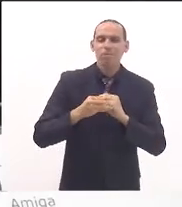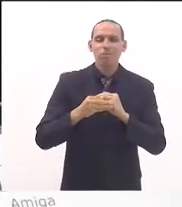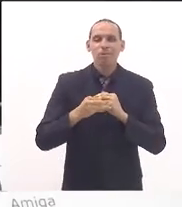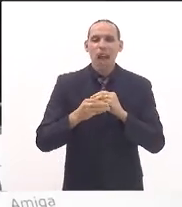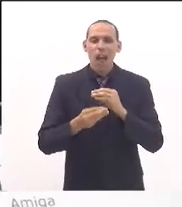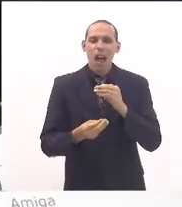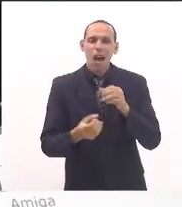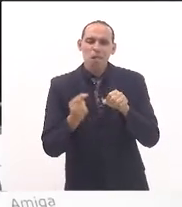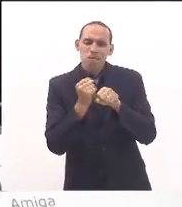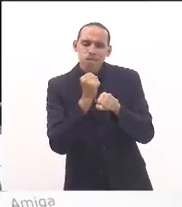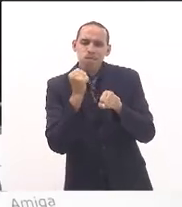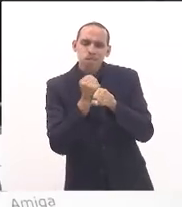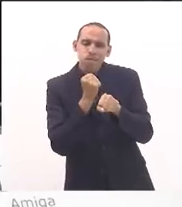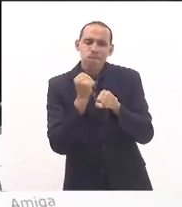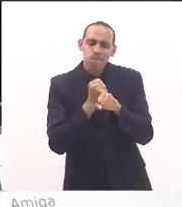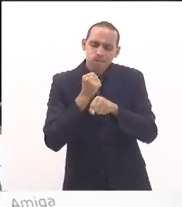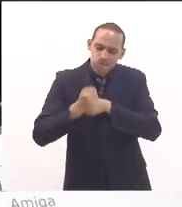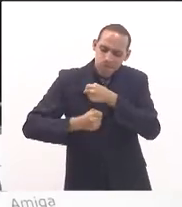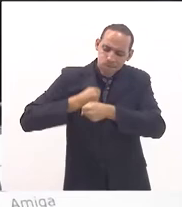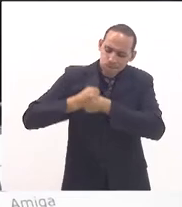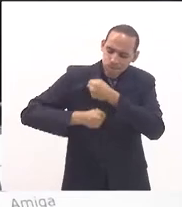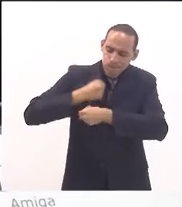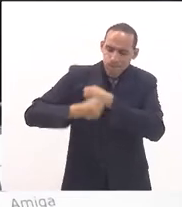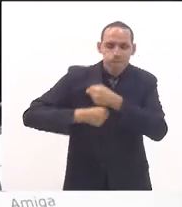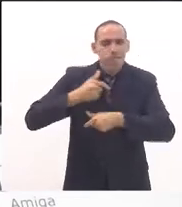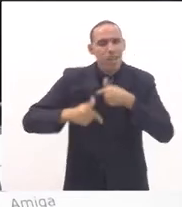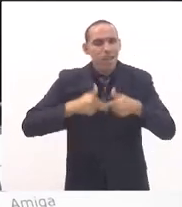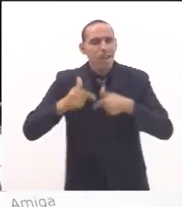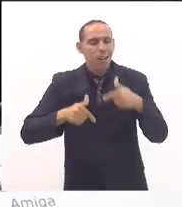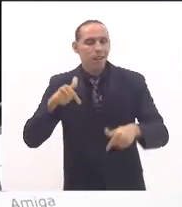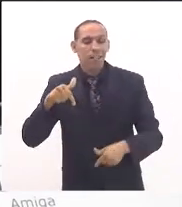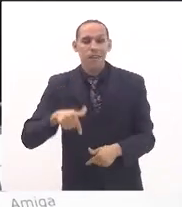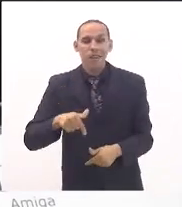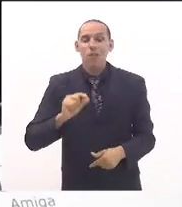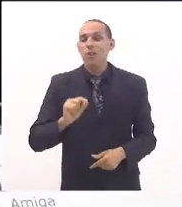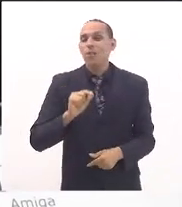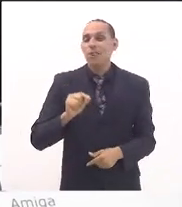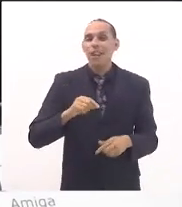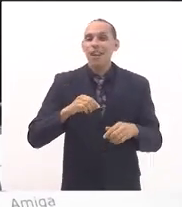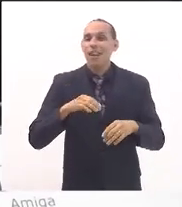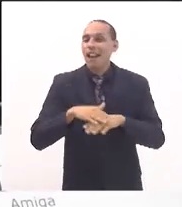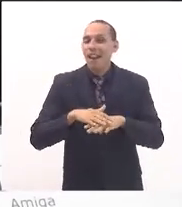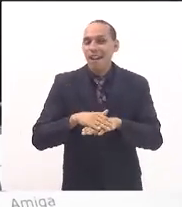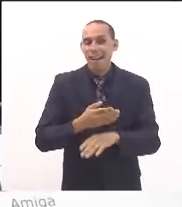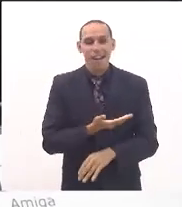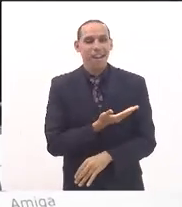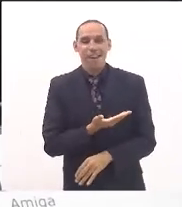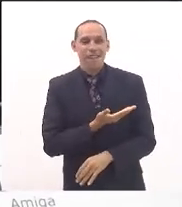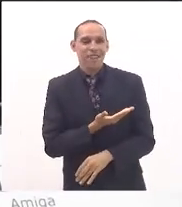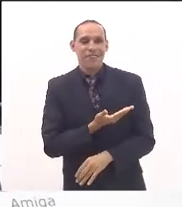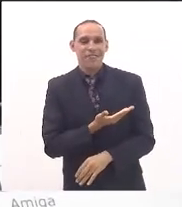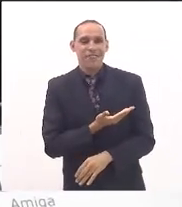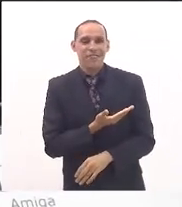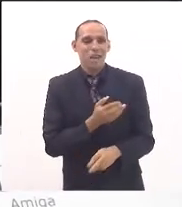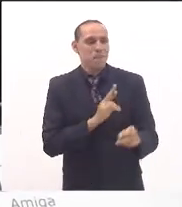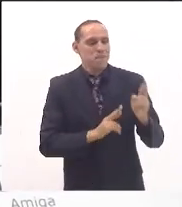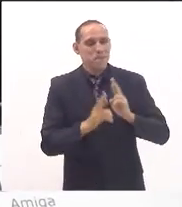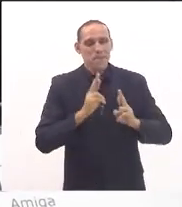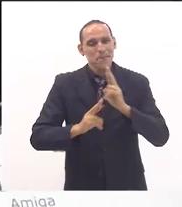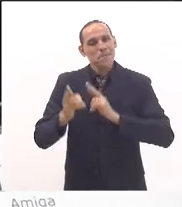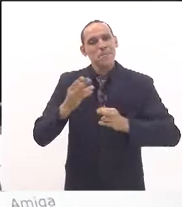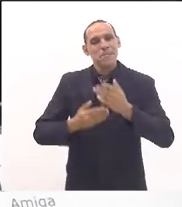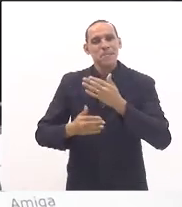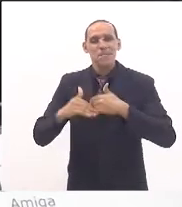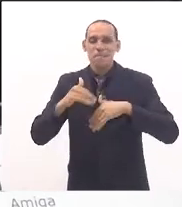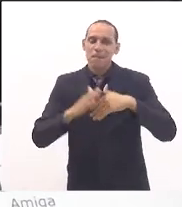construiu ao longo dos anos em que atua aqui uma rede de amigos de relacionamentos